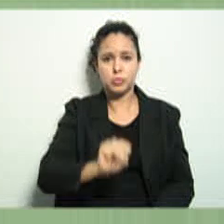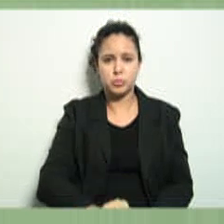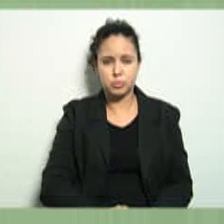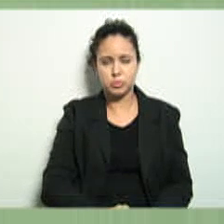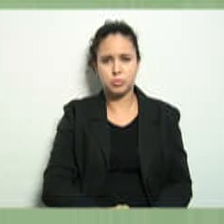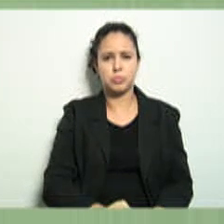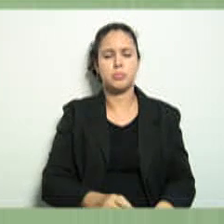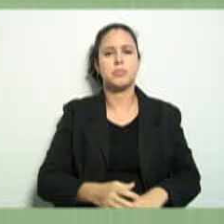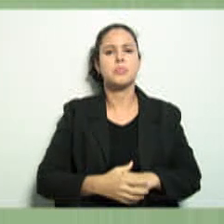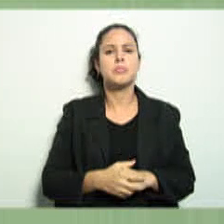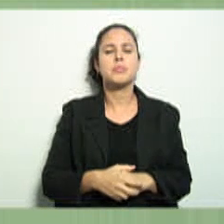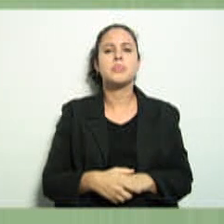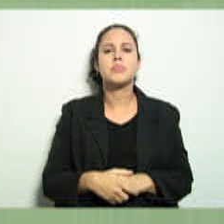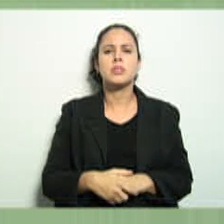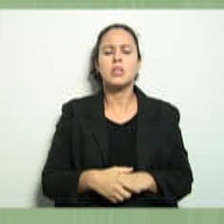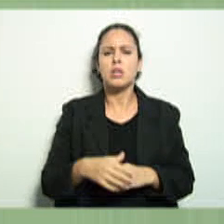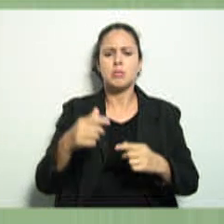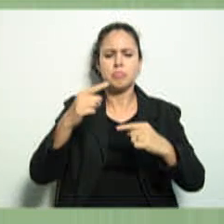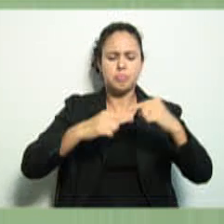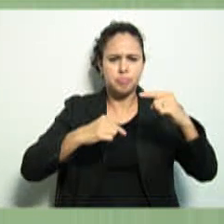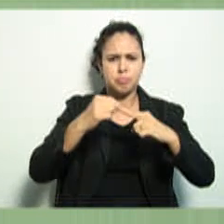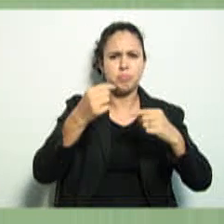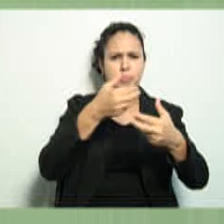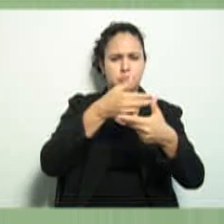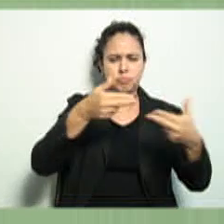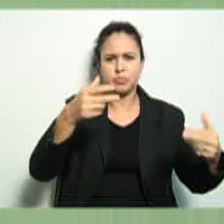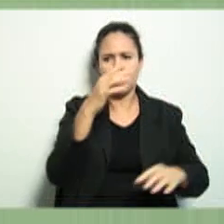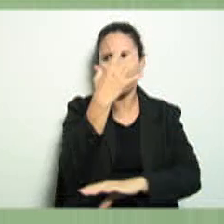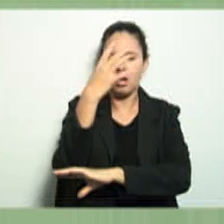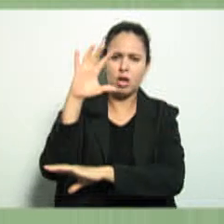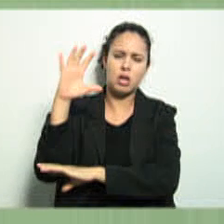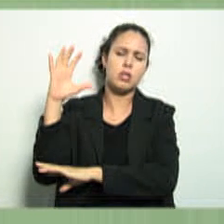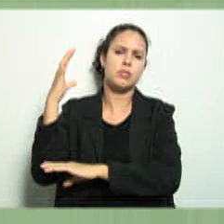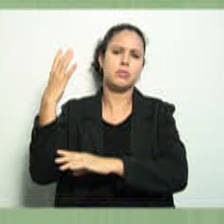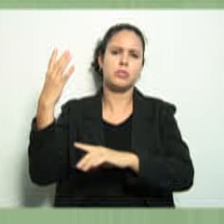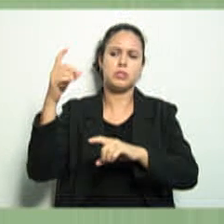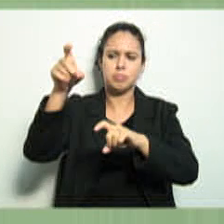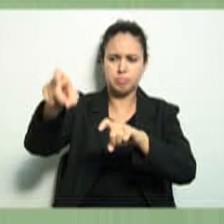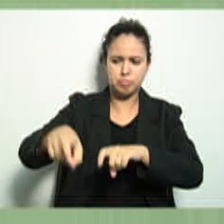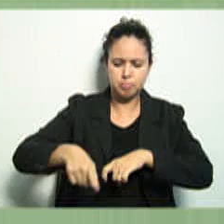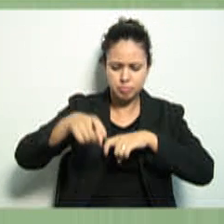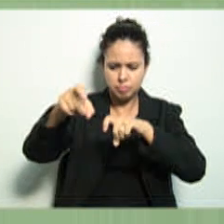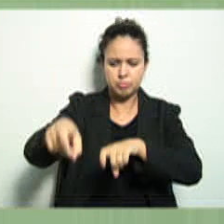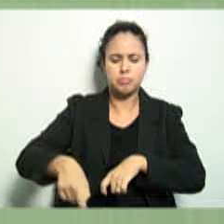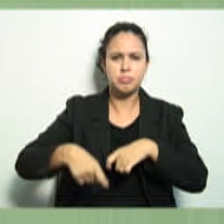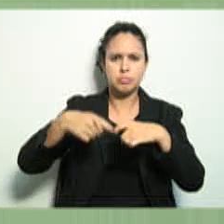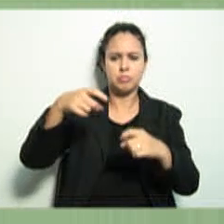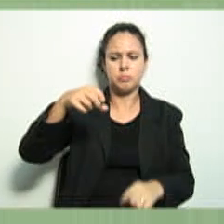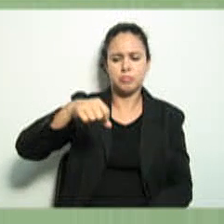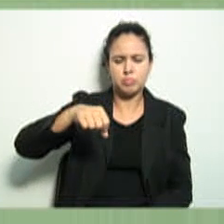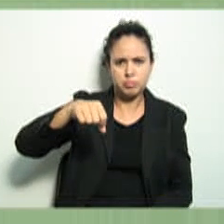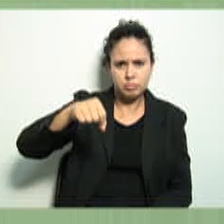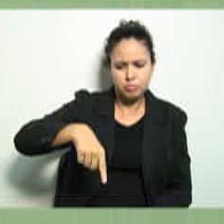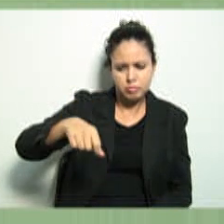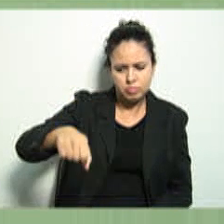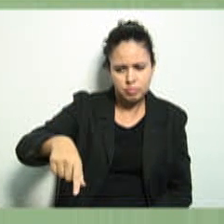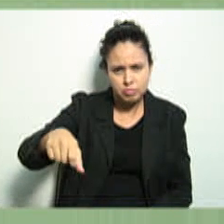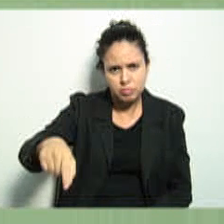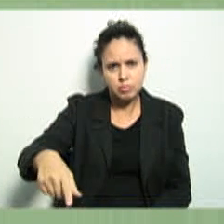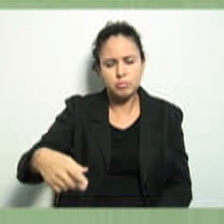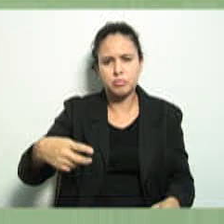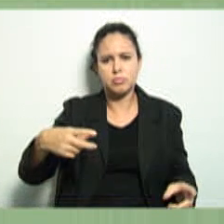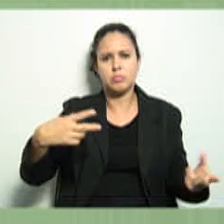e agropecuária, o que deu início ao surgimento da atividade agropecuária, somada à